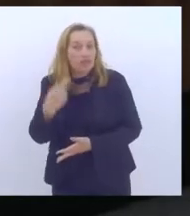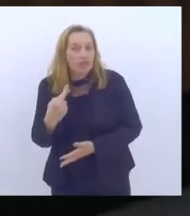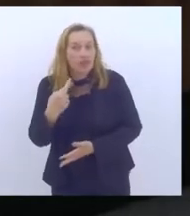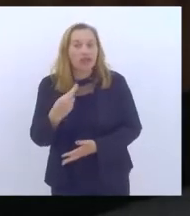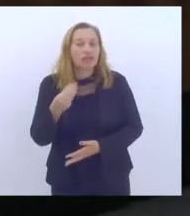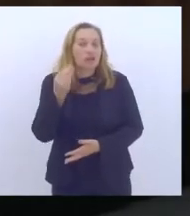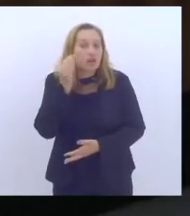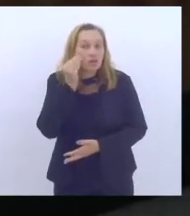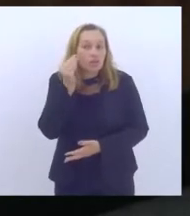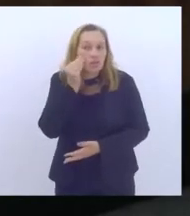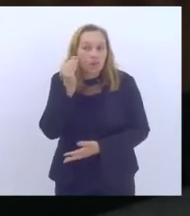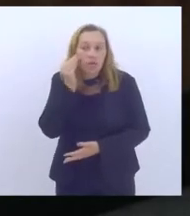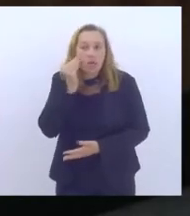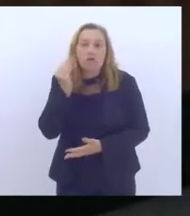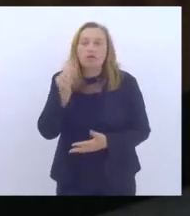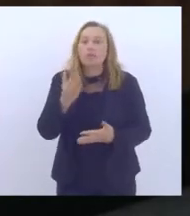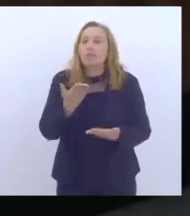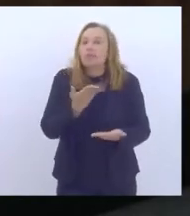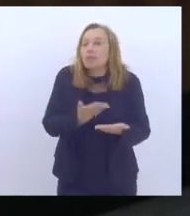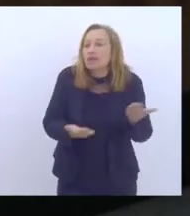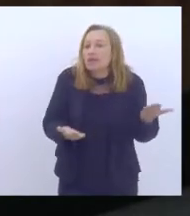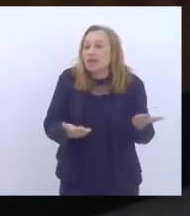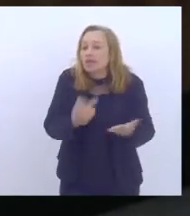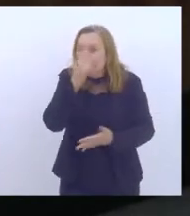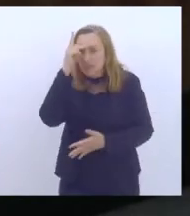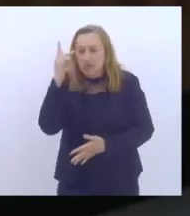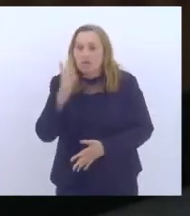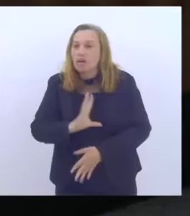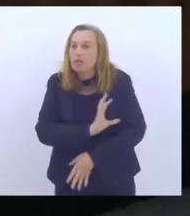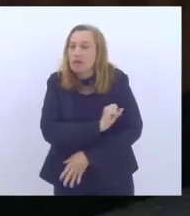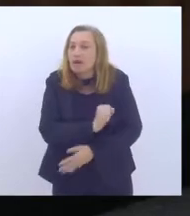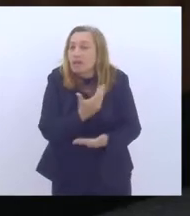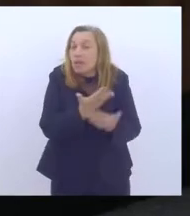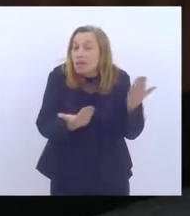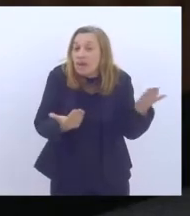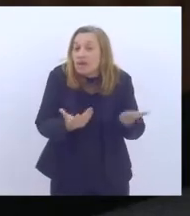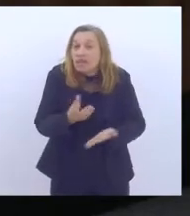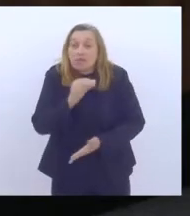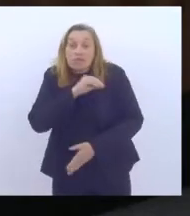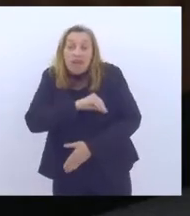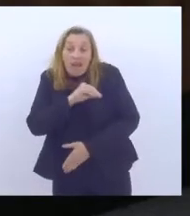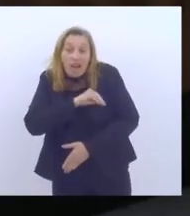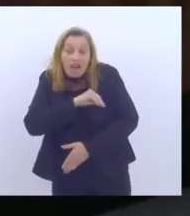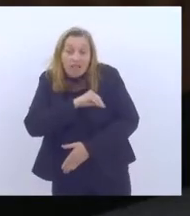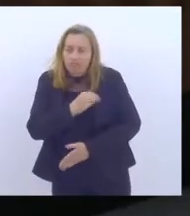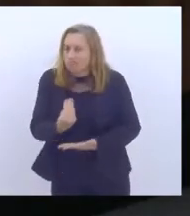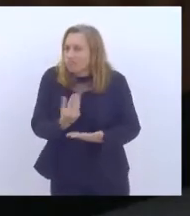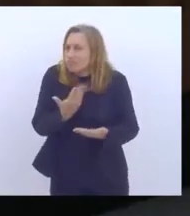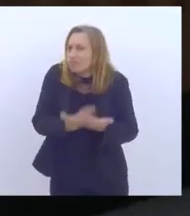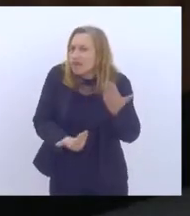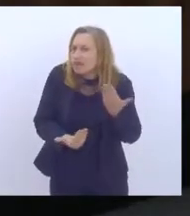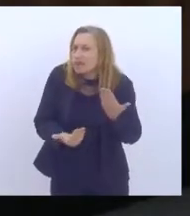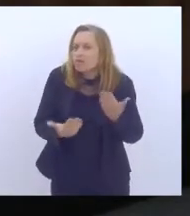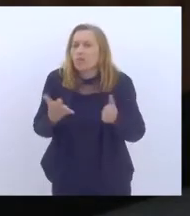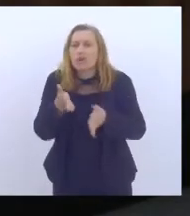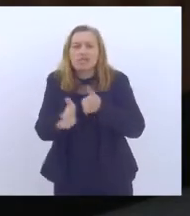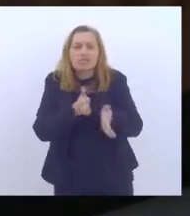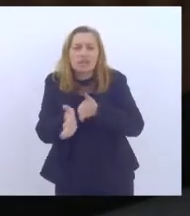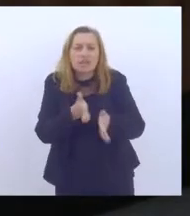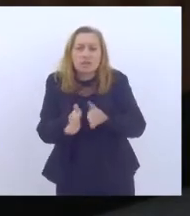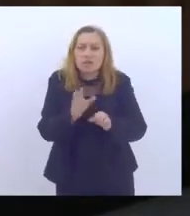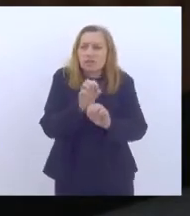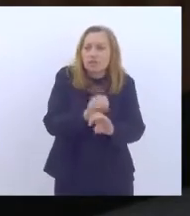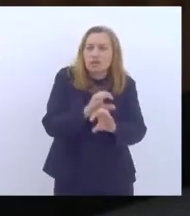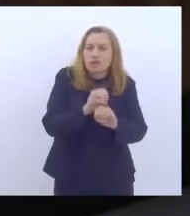além de perder um ente querido pedem muitas vezes a renda familiar o acesso à educação o acesso